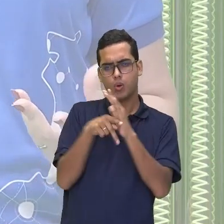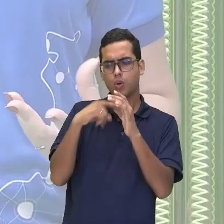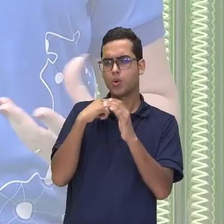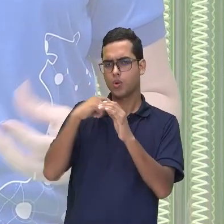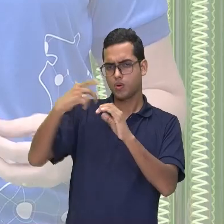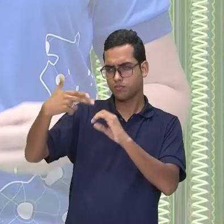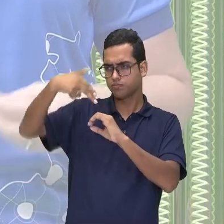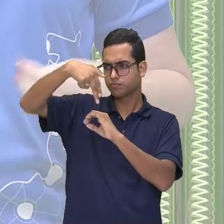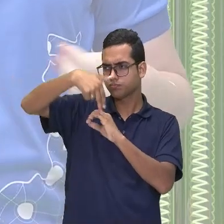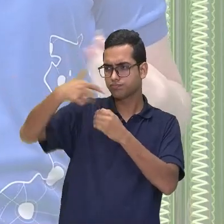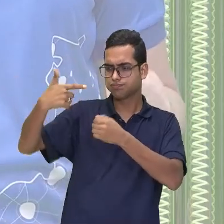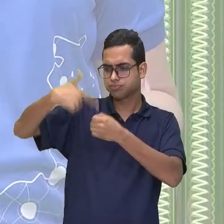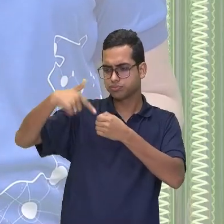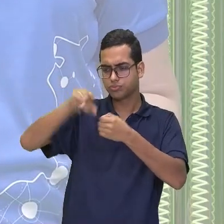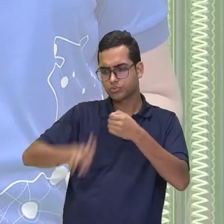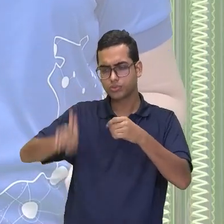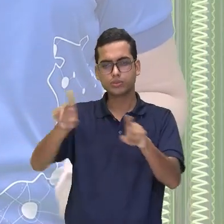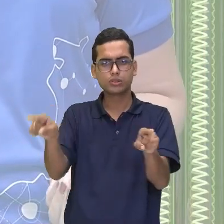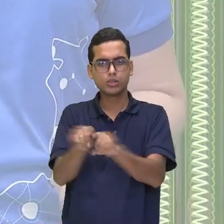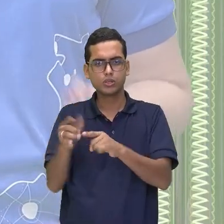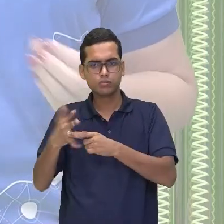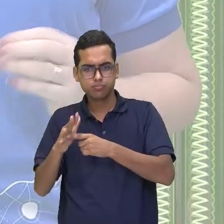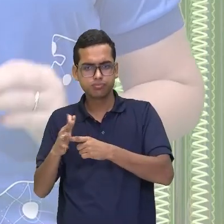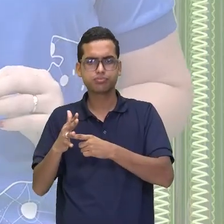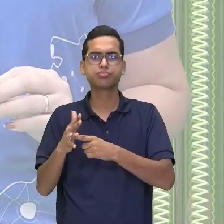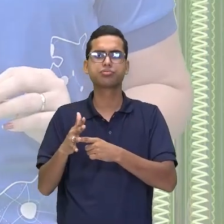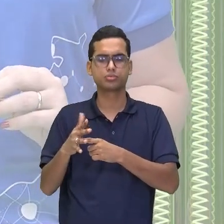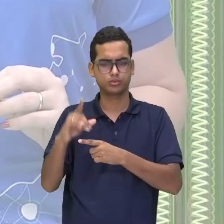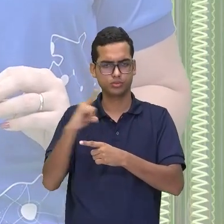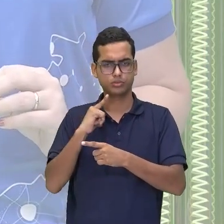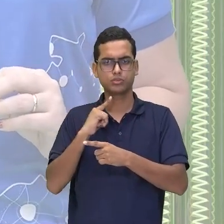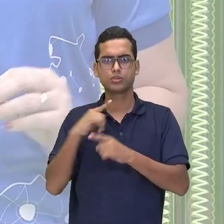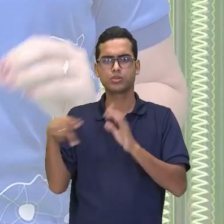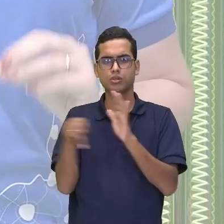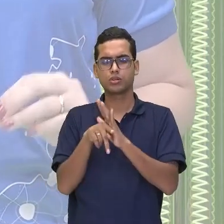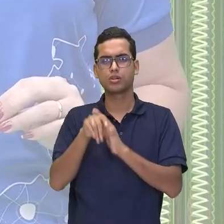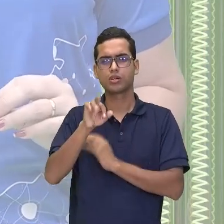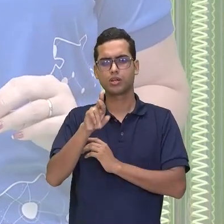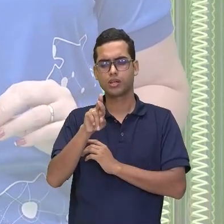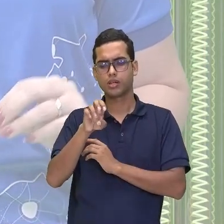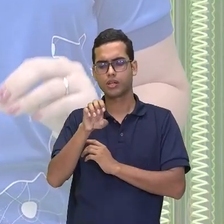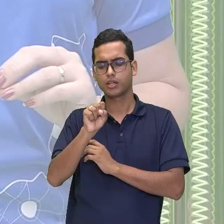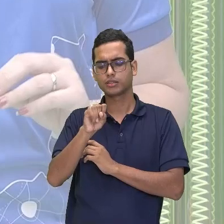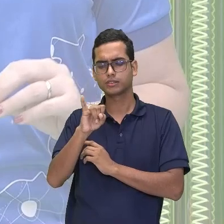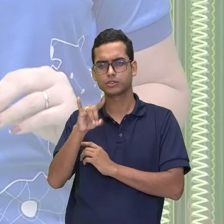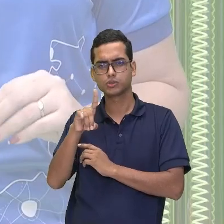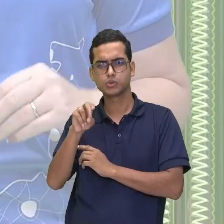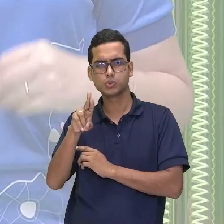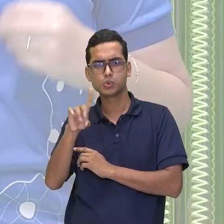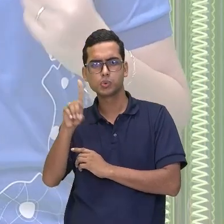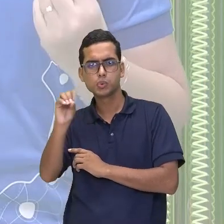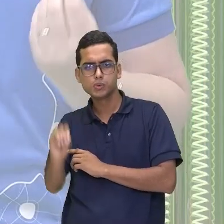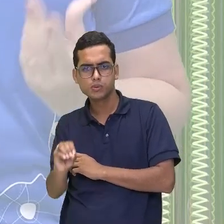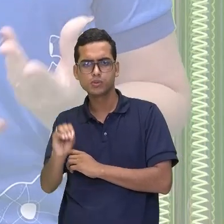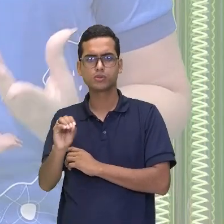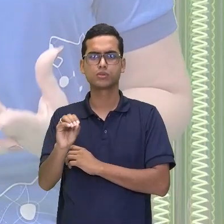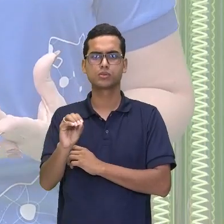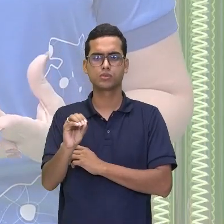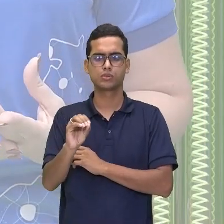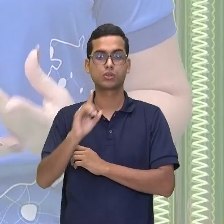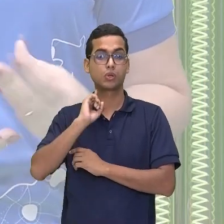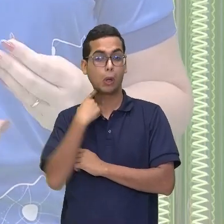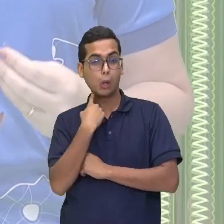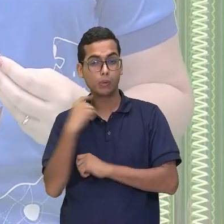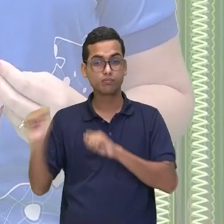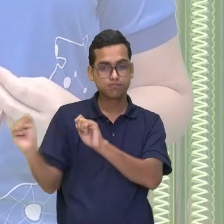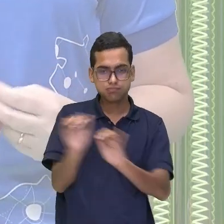dessa combustão, eles vão gerar ali um resíduo, né? E esse resíduo, pessoal, muitas vezes ele é um resíduo que é